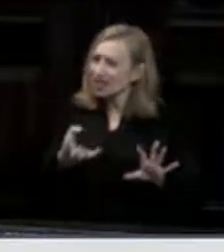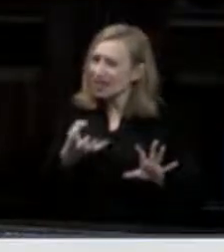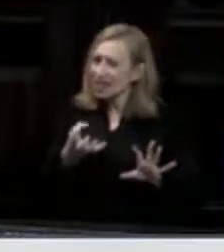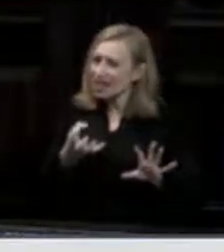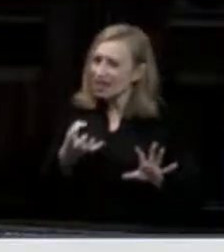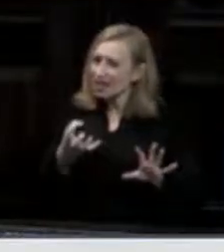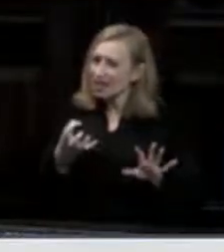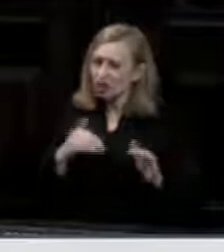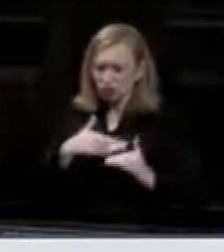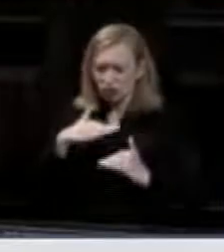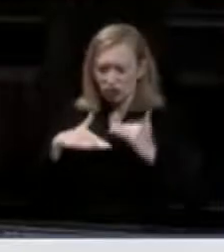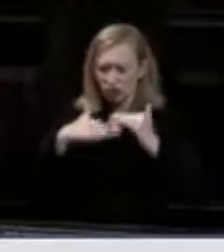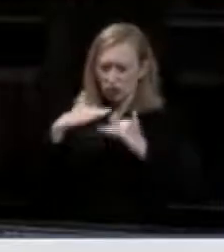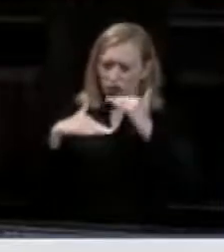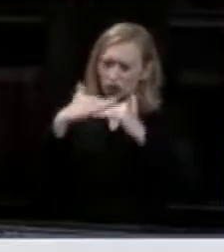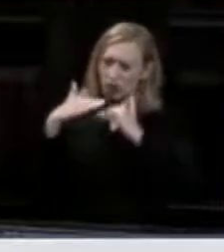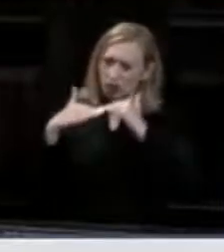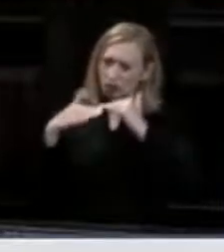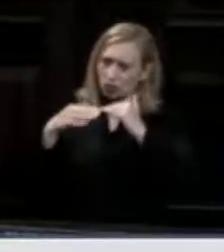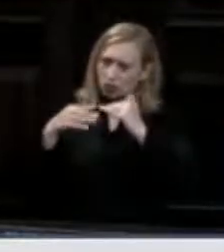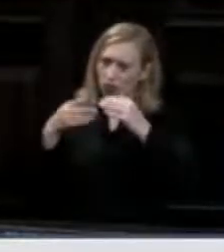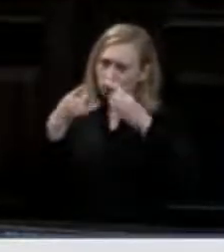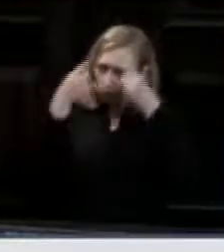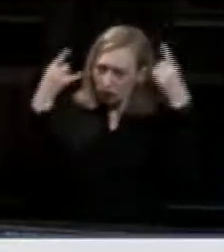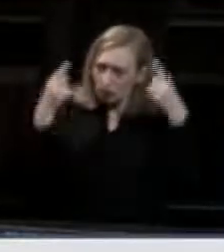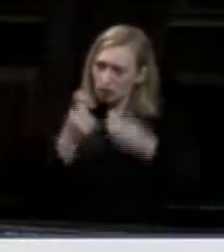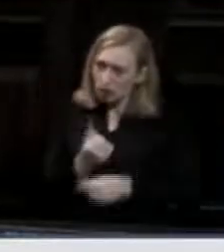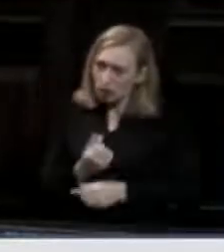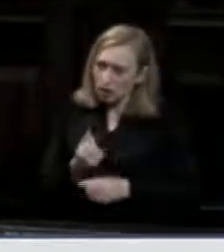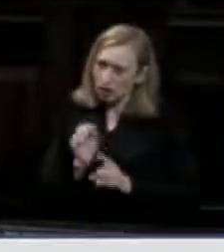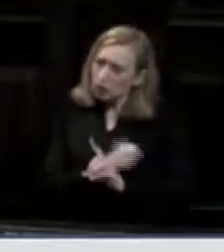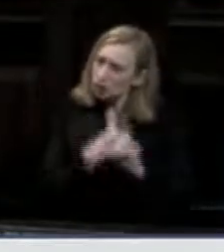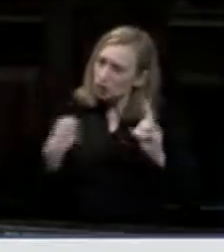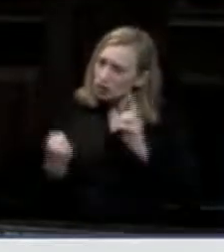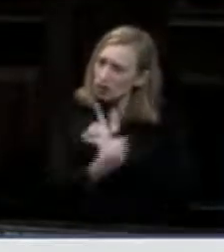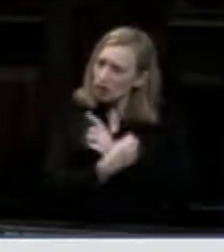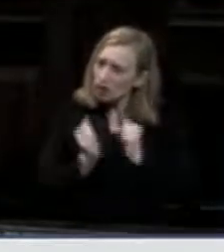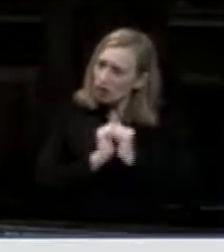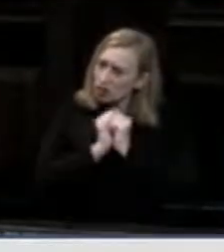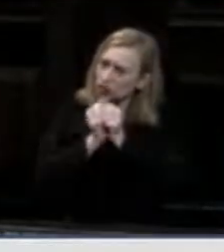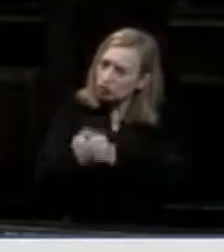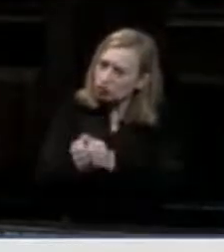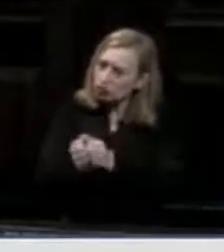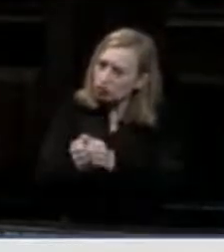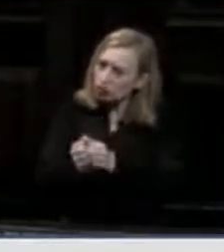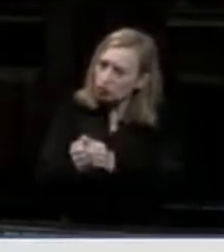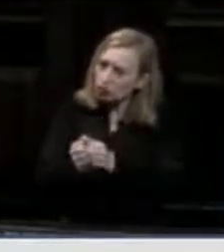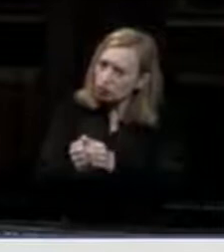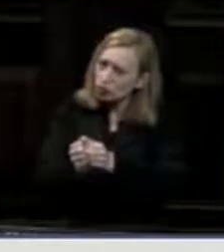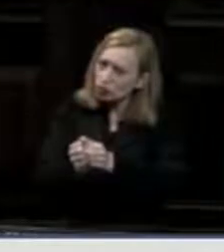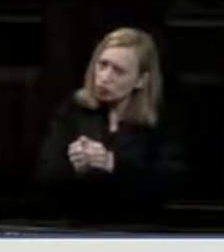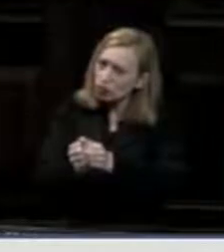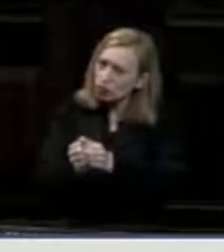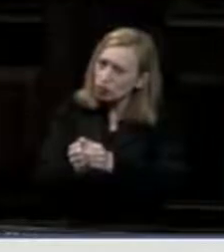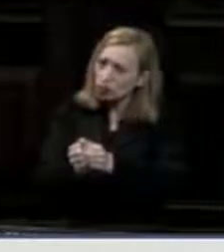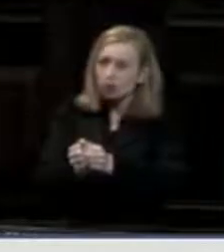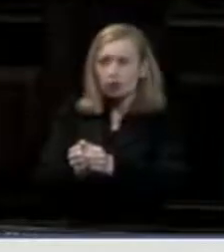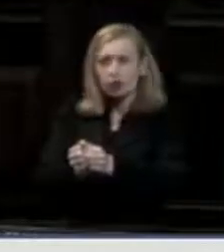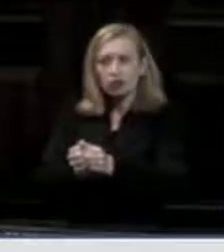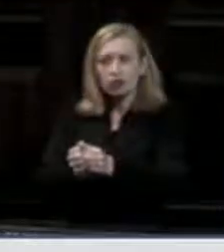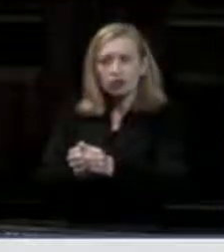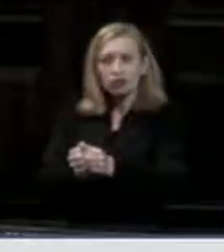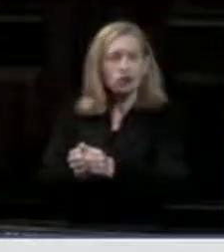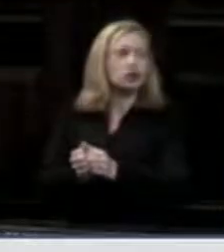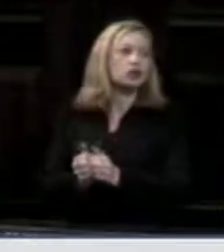o desenvolvimento econômico e social caminhando juntos, melhor